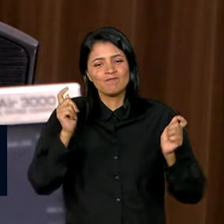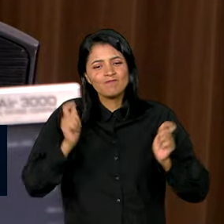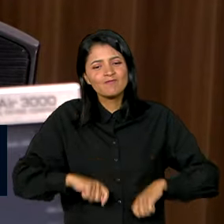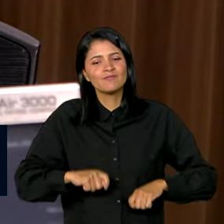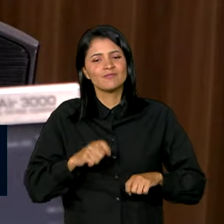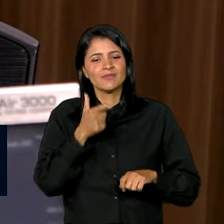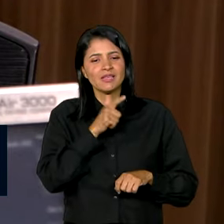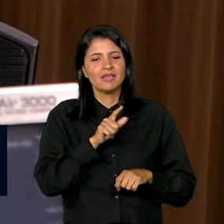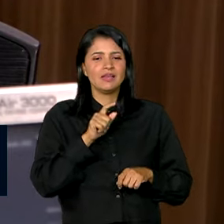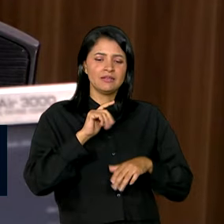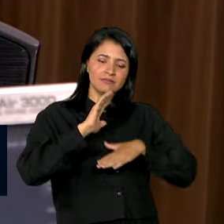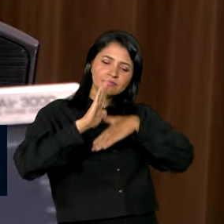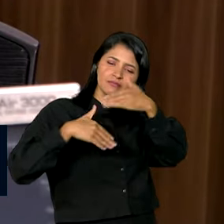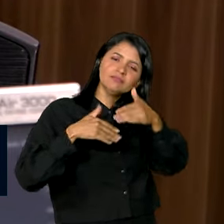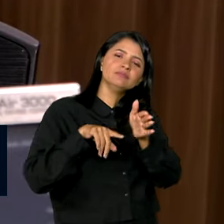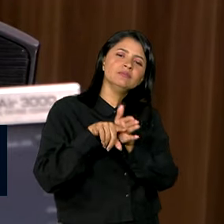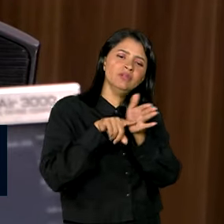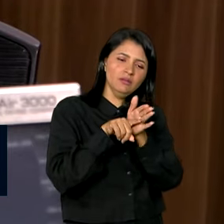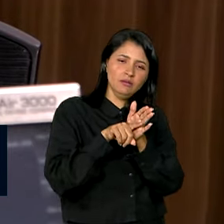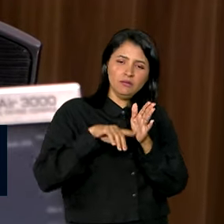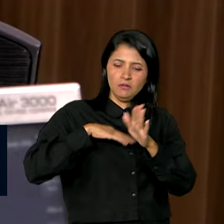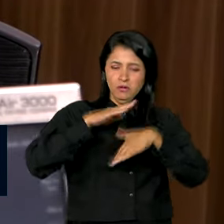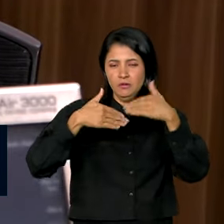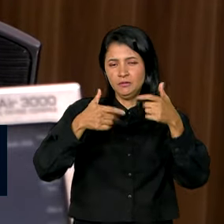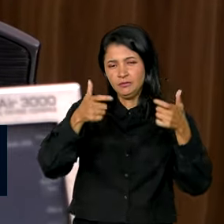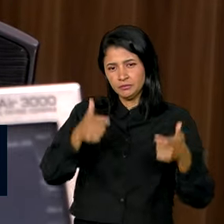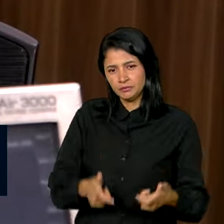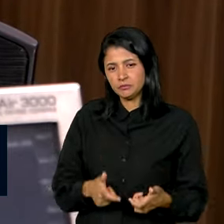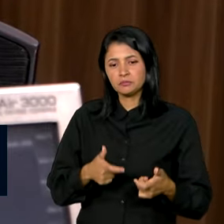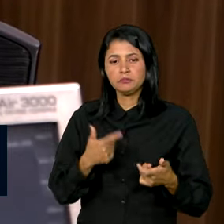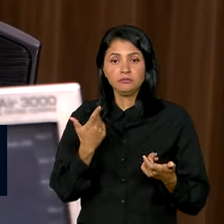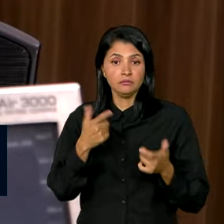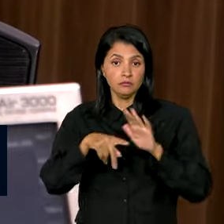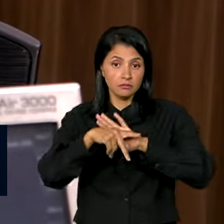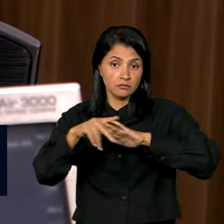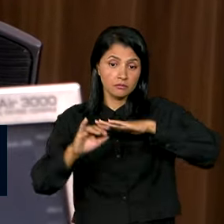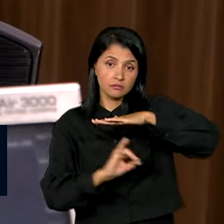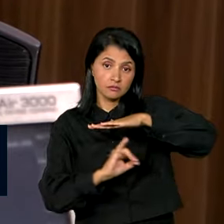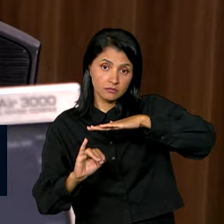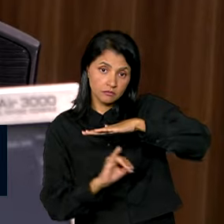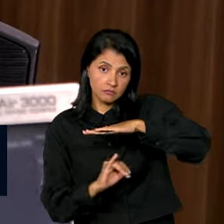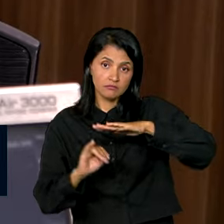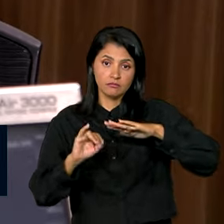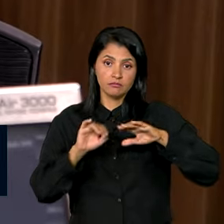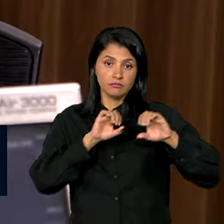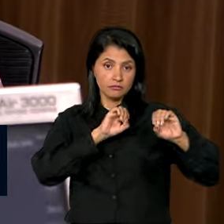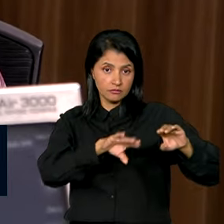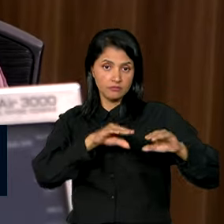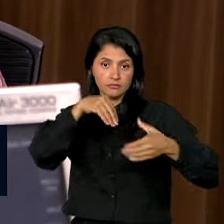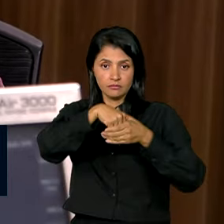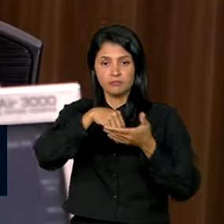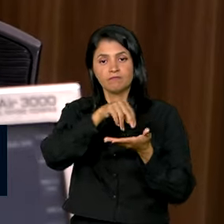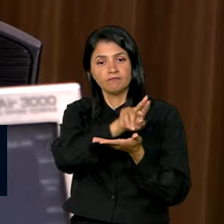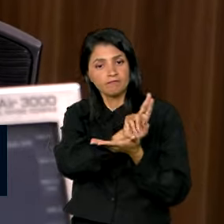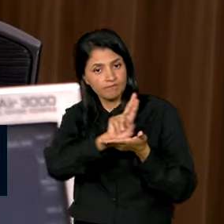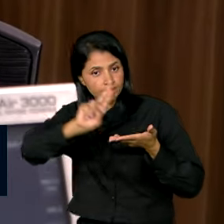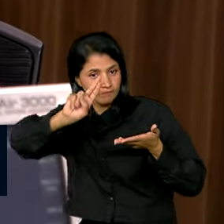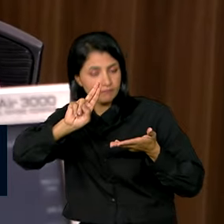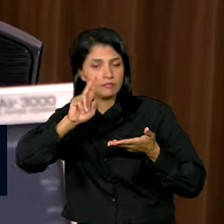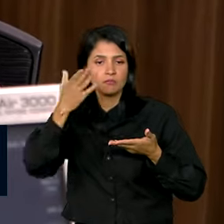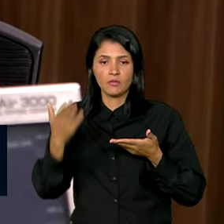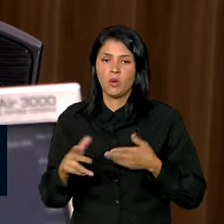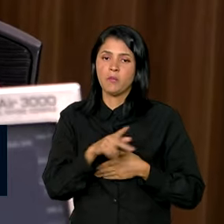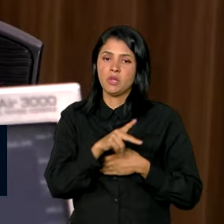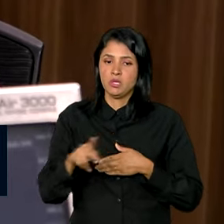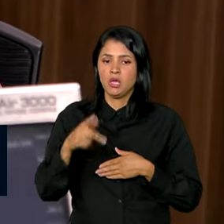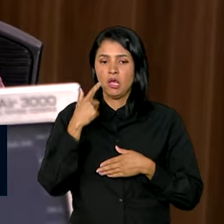condições para poder desenvolver pesquisa e desenvolvimento, seja de instituições de ensino, nas próprias universidades, que o presidente